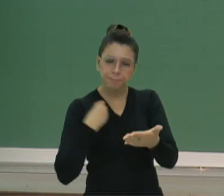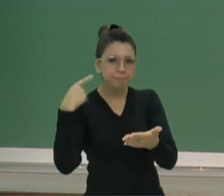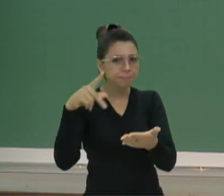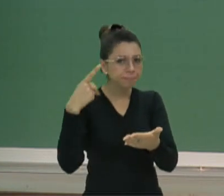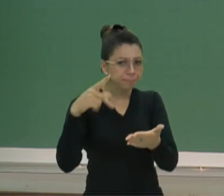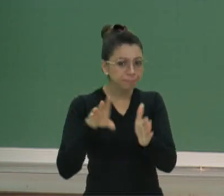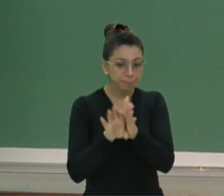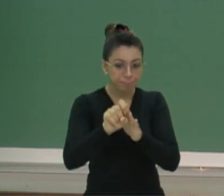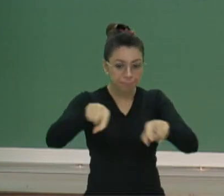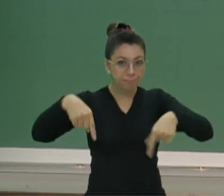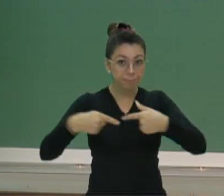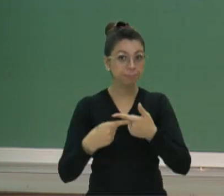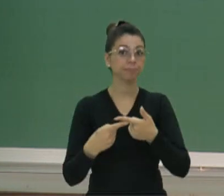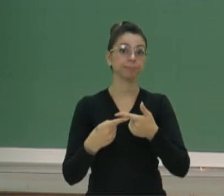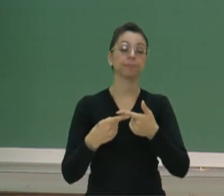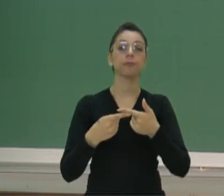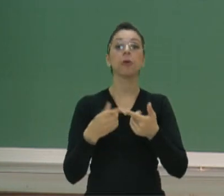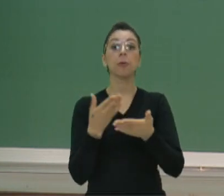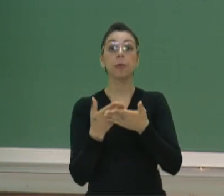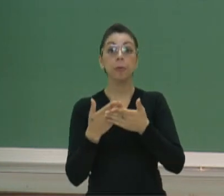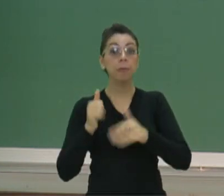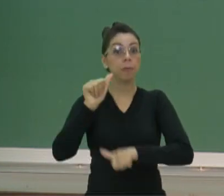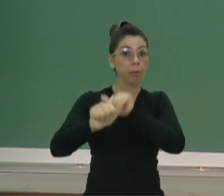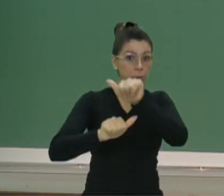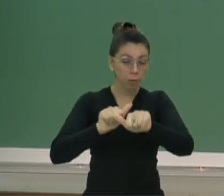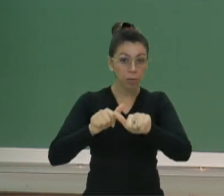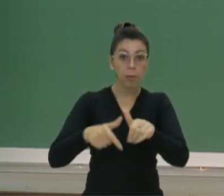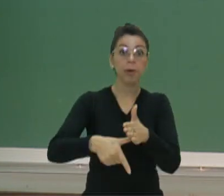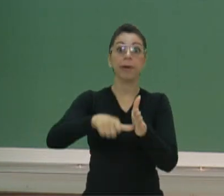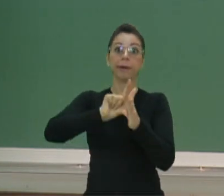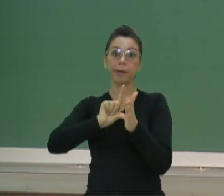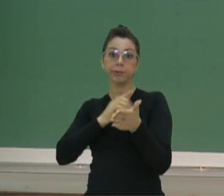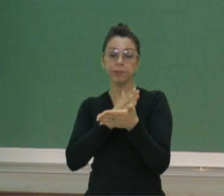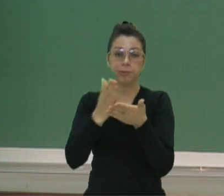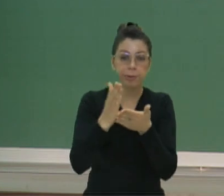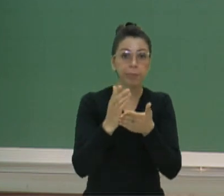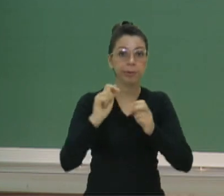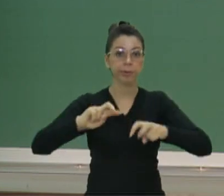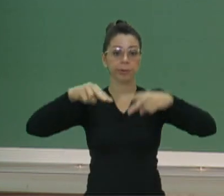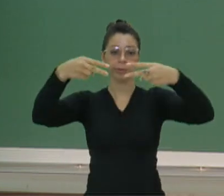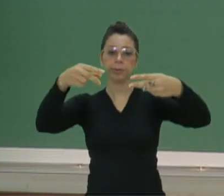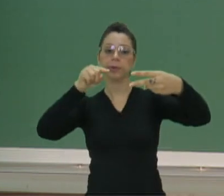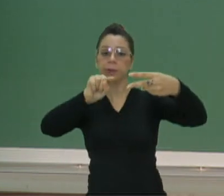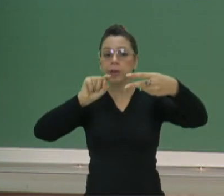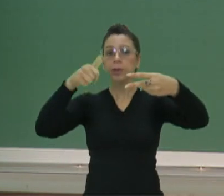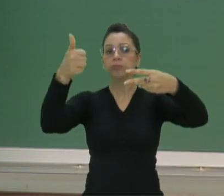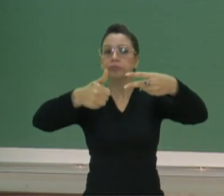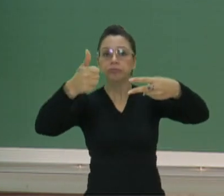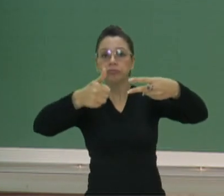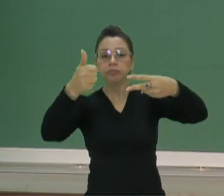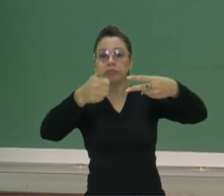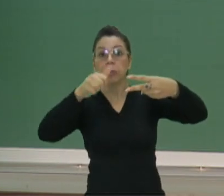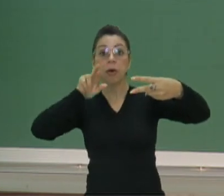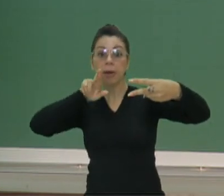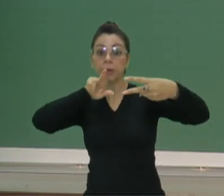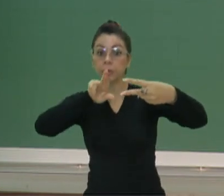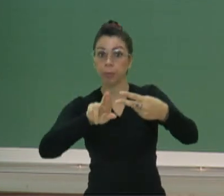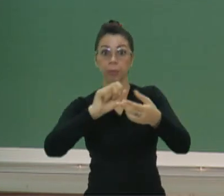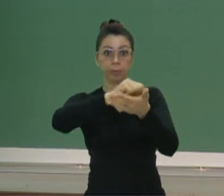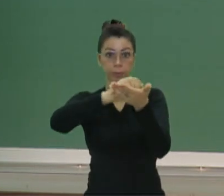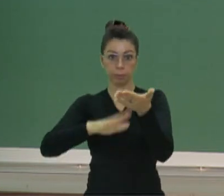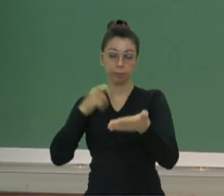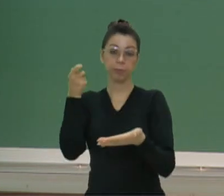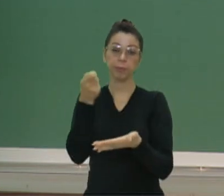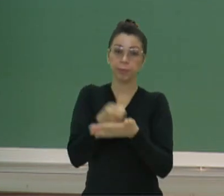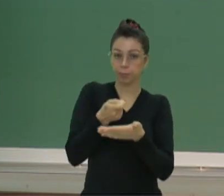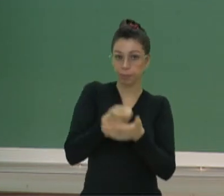frequência no Classroom mudou. Antes de iniciar, clique na atividade número 1, realize a atividade obrigatória,